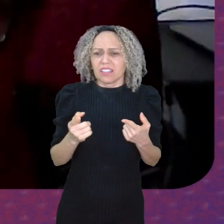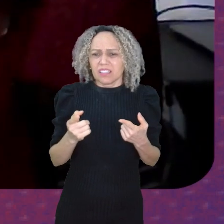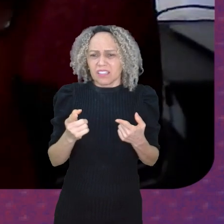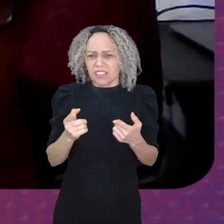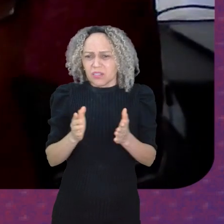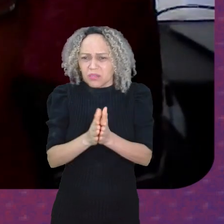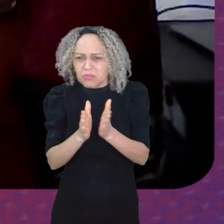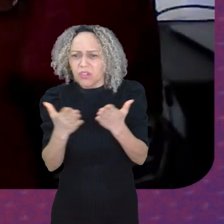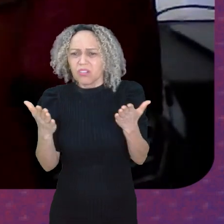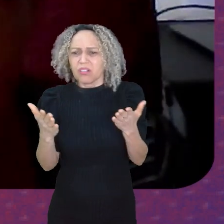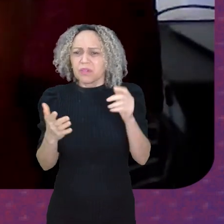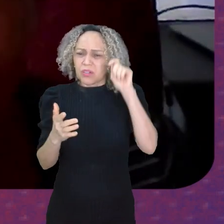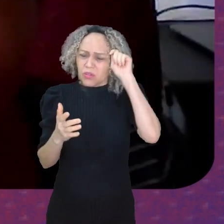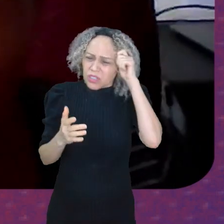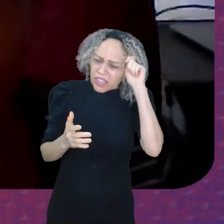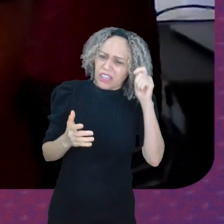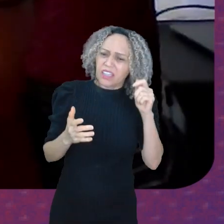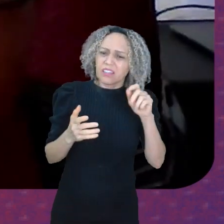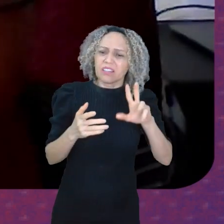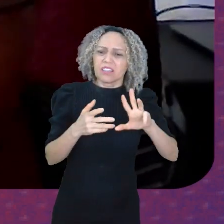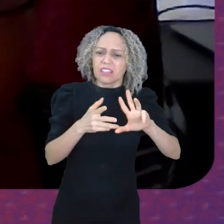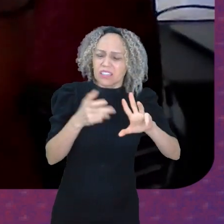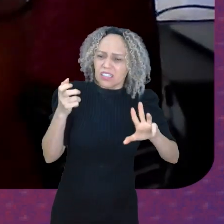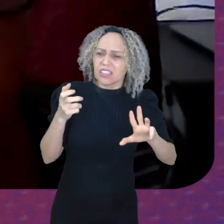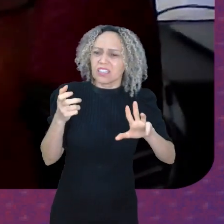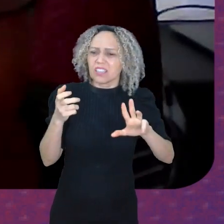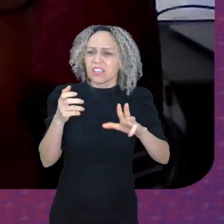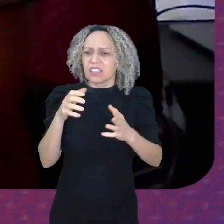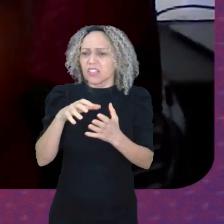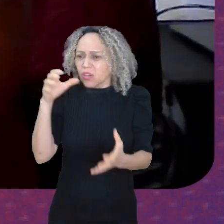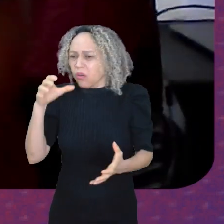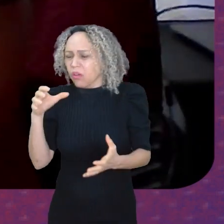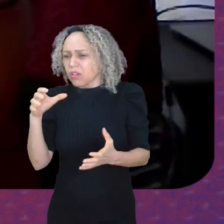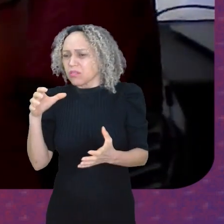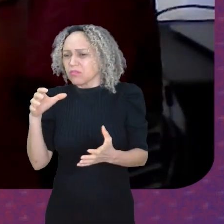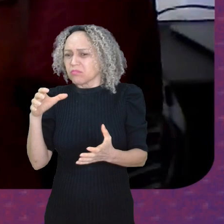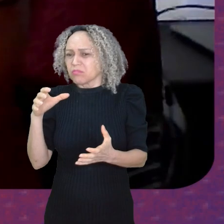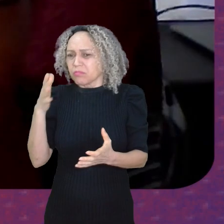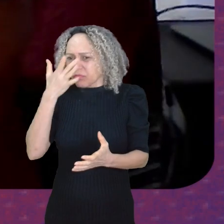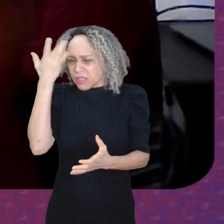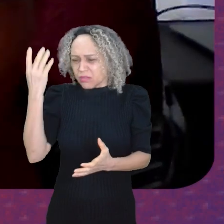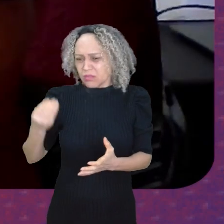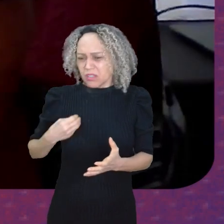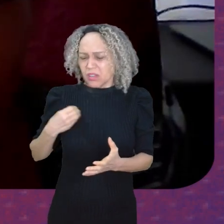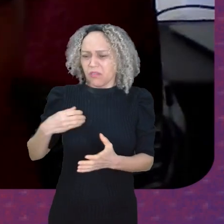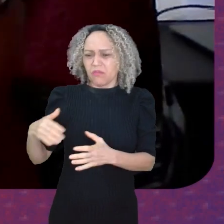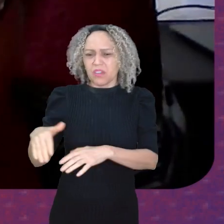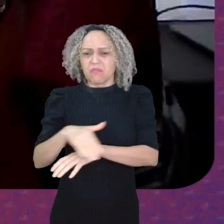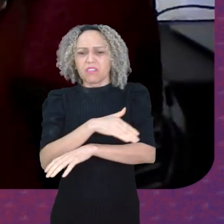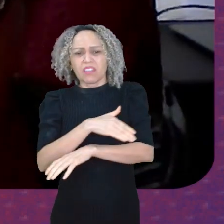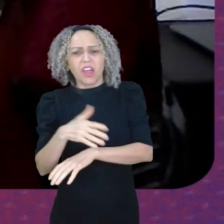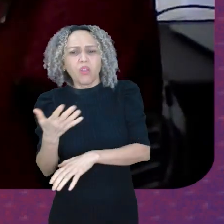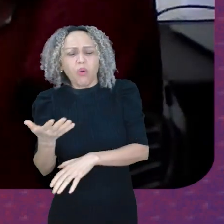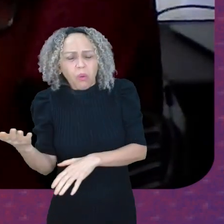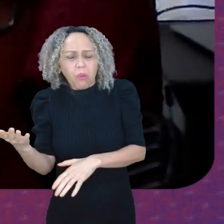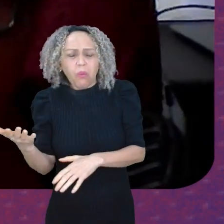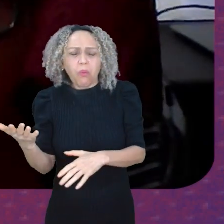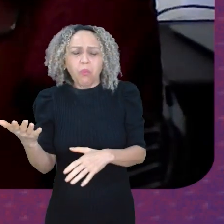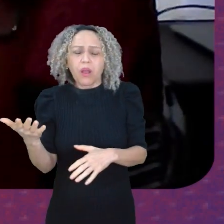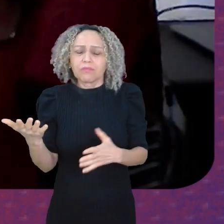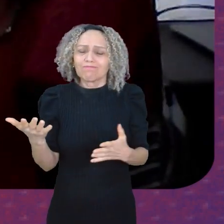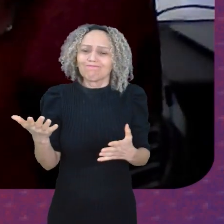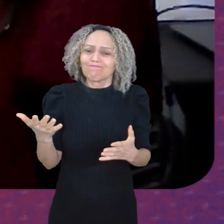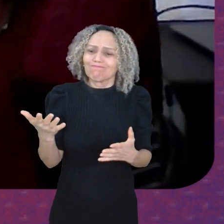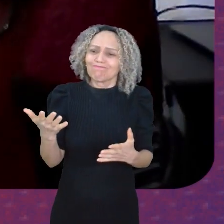das crianças. O isolamento social tem trazido muitos prejuízos e